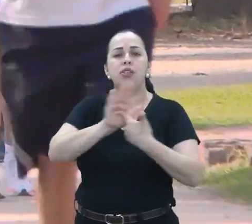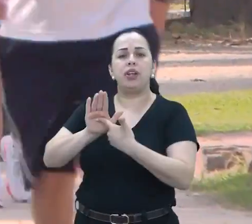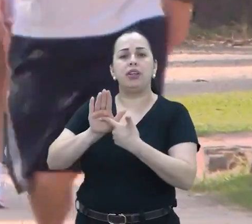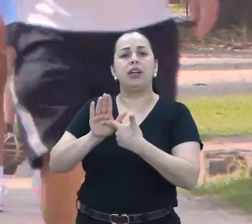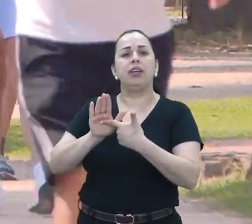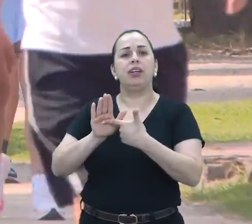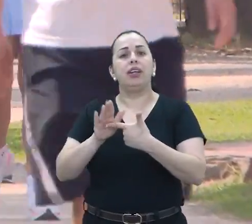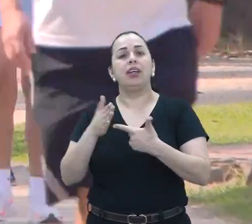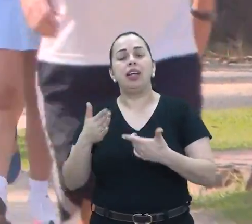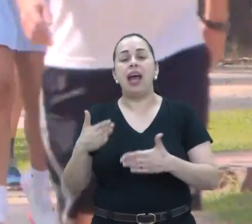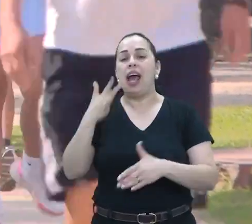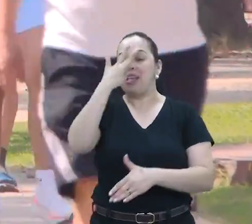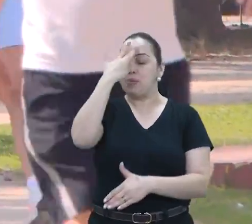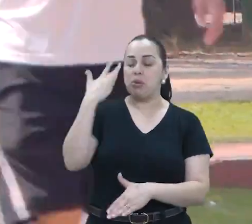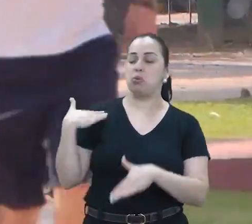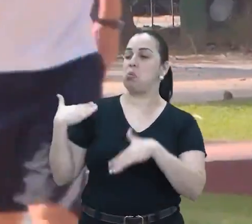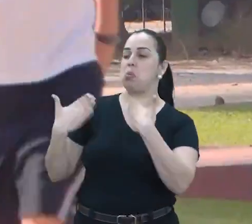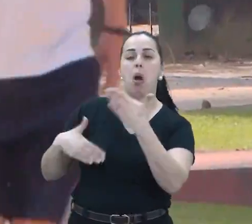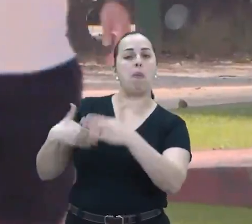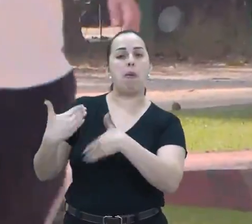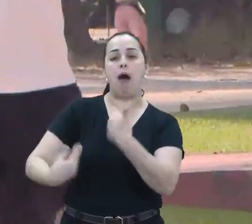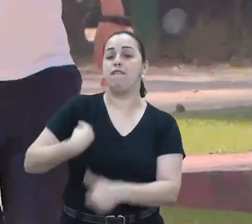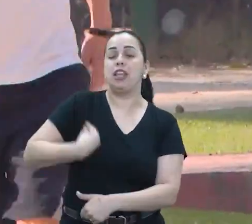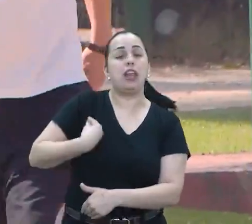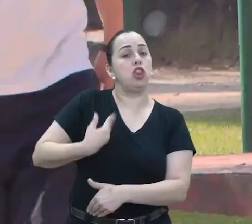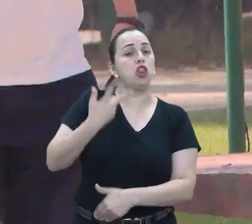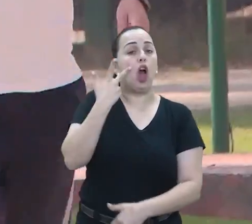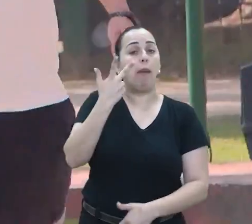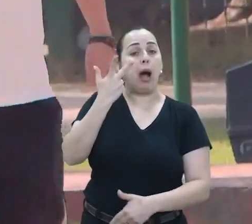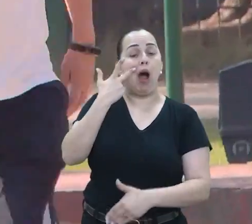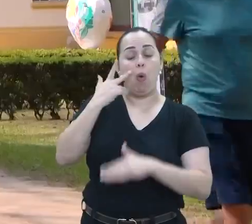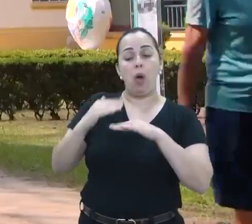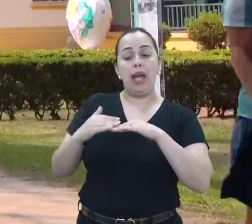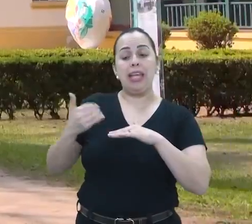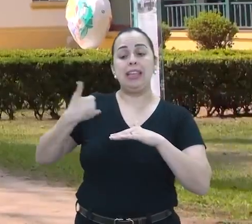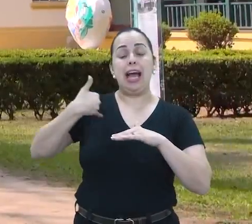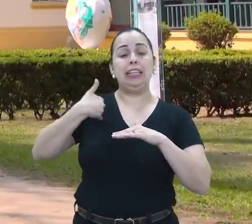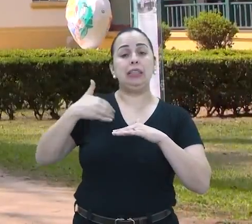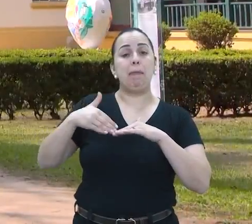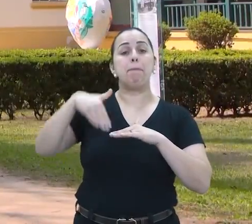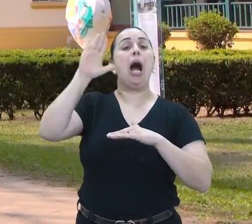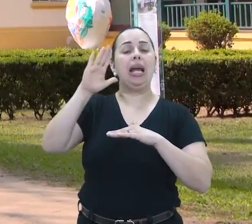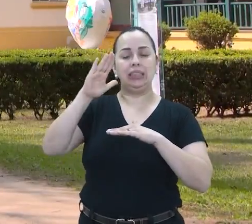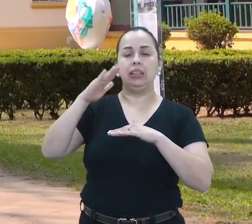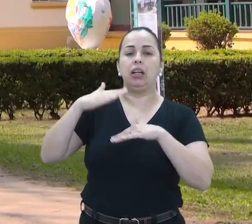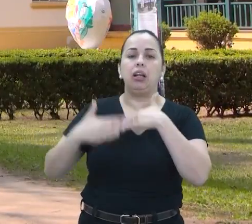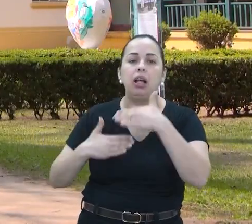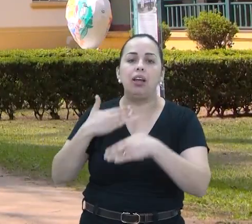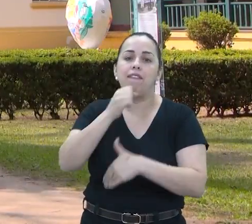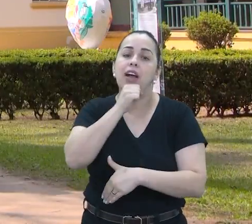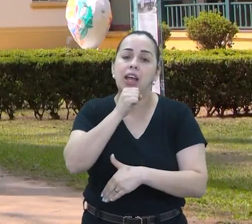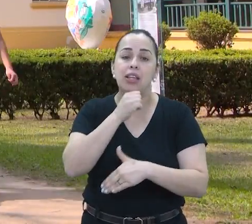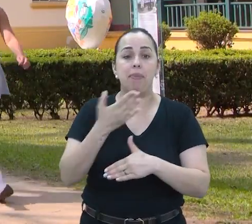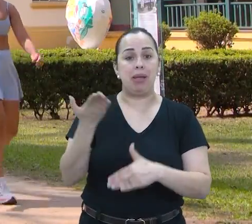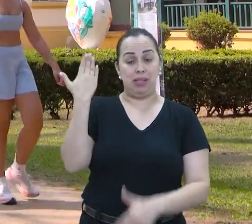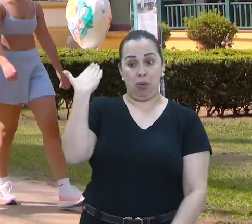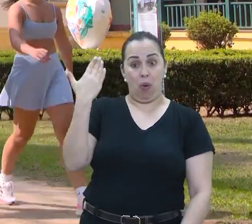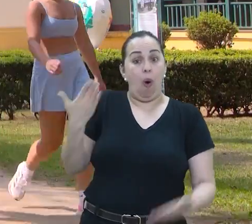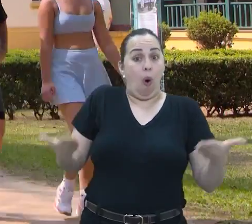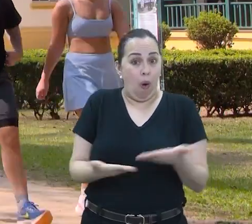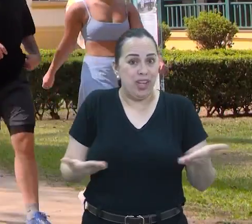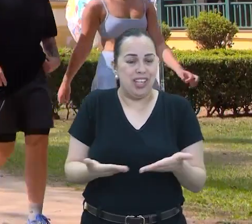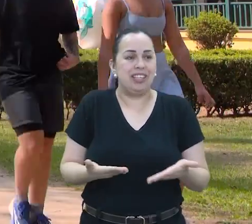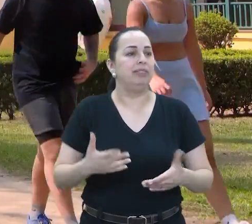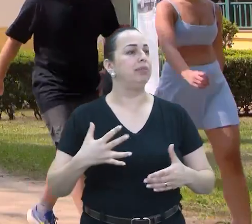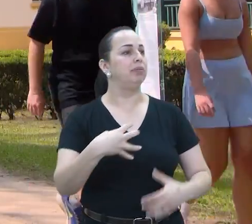mostra que a velhice tem chegado mais tarde para a maioria das pessoas. Os adultos de meia idade e idosos de hoje se sentem